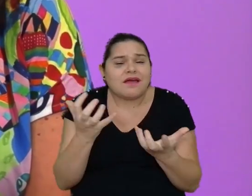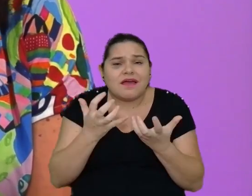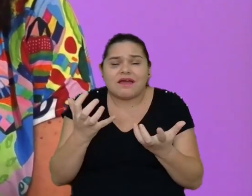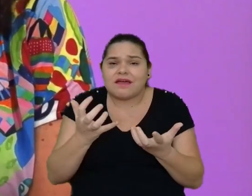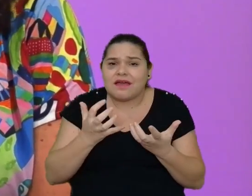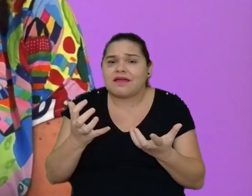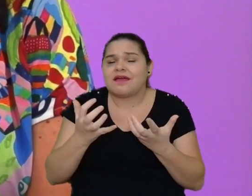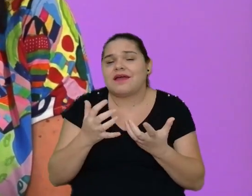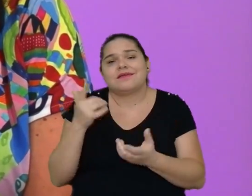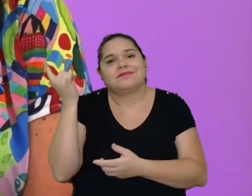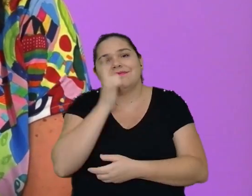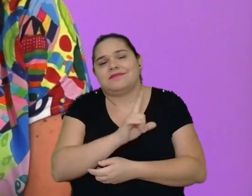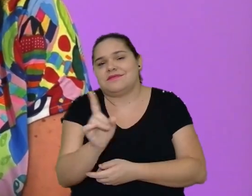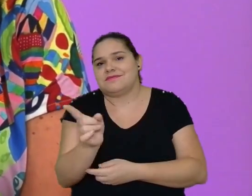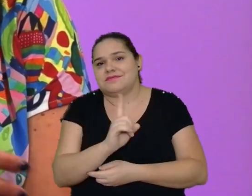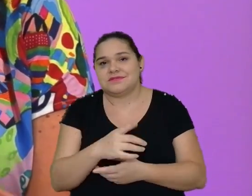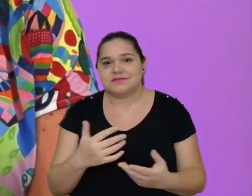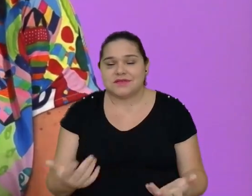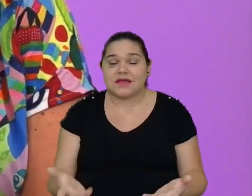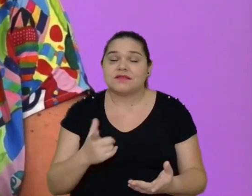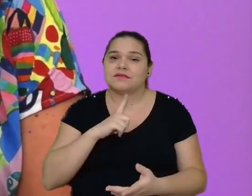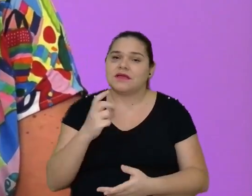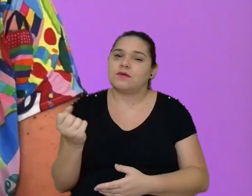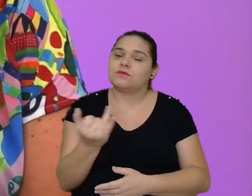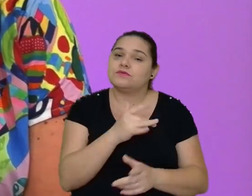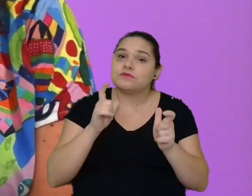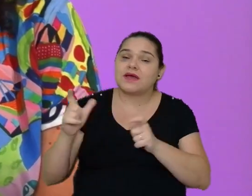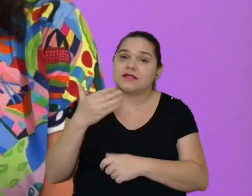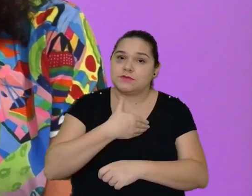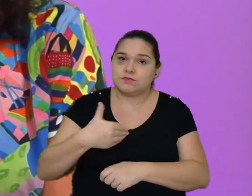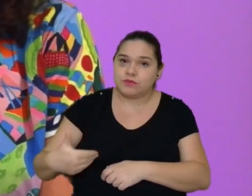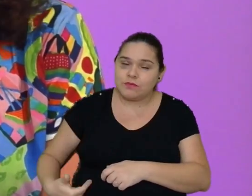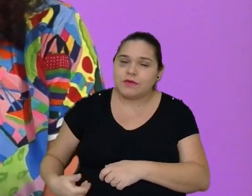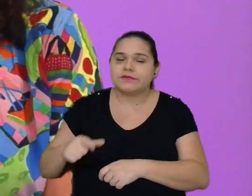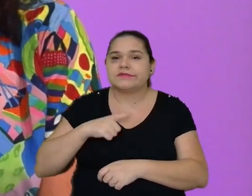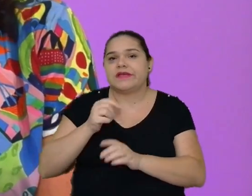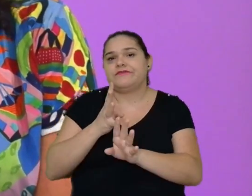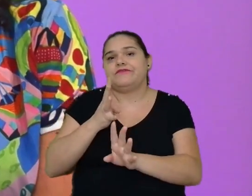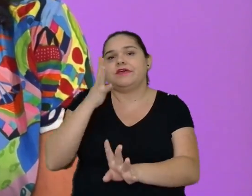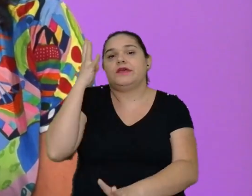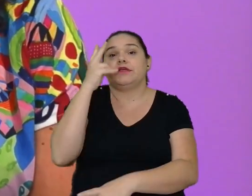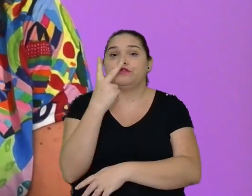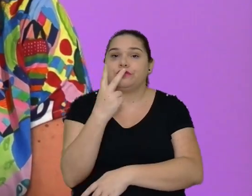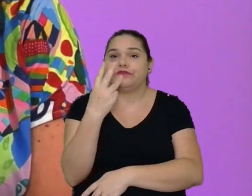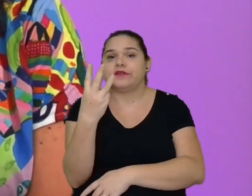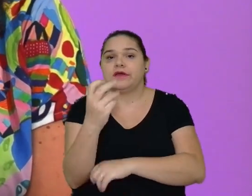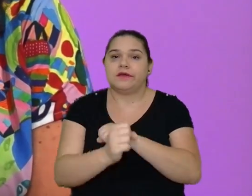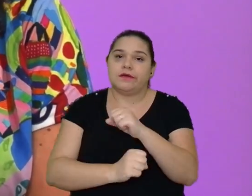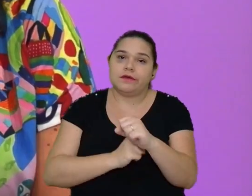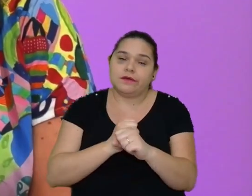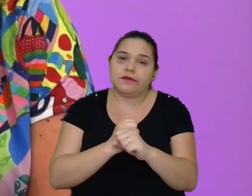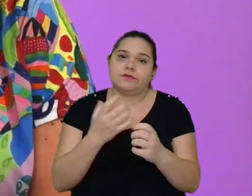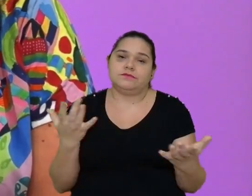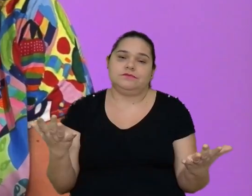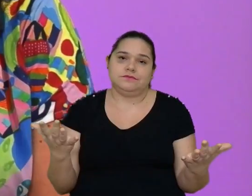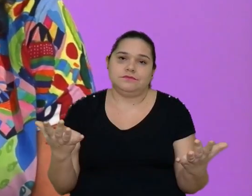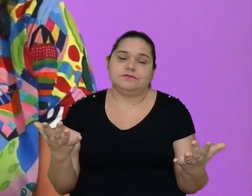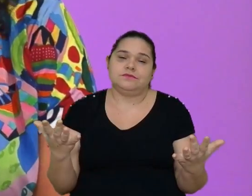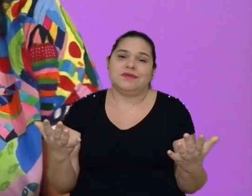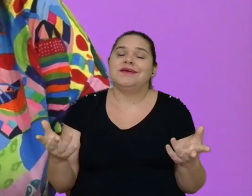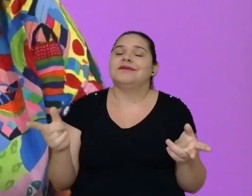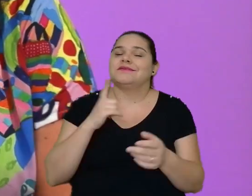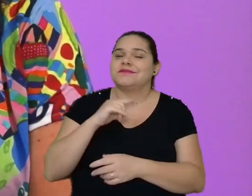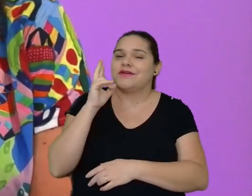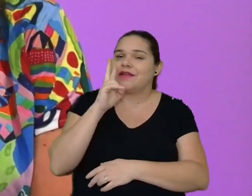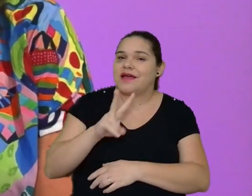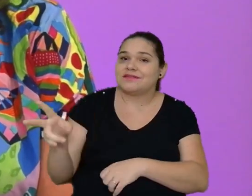alguns centros ainda públicos que oferecem são filas de 2, 3 anos. Então, acho que a gente tem esse olhar de acesso, que é o